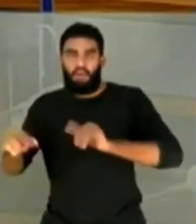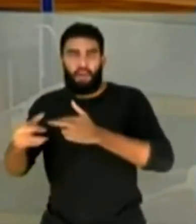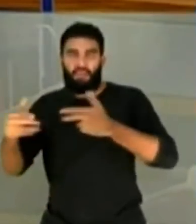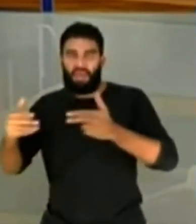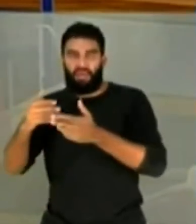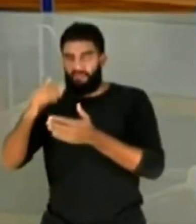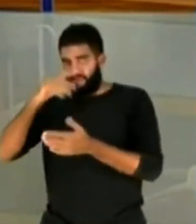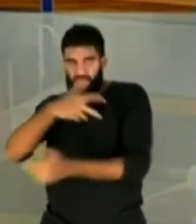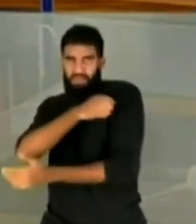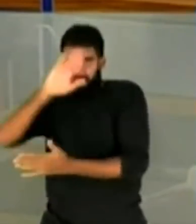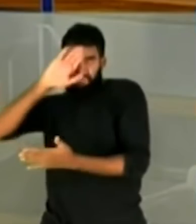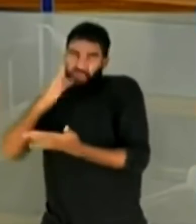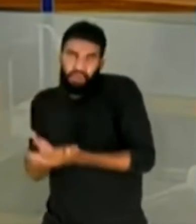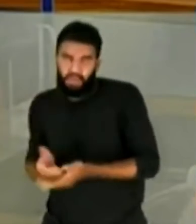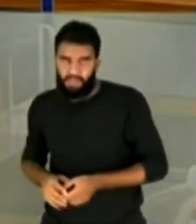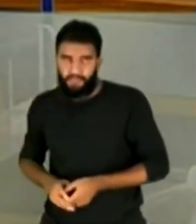Mas vamos mais adiante.